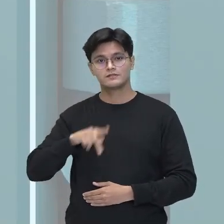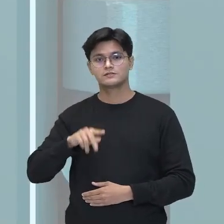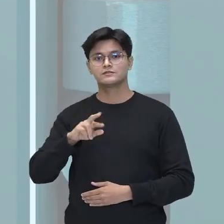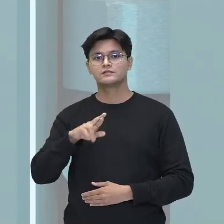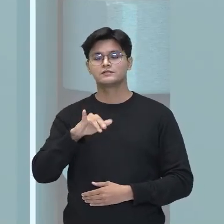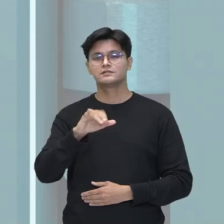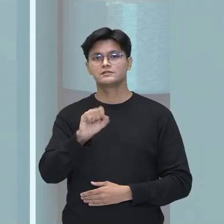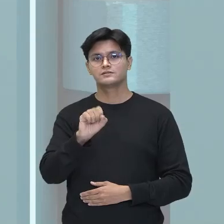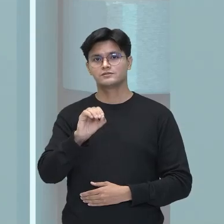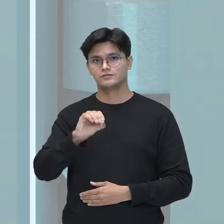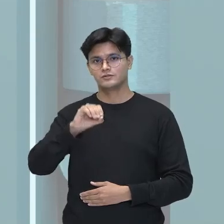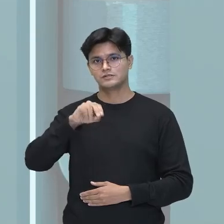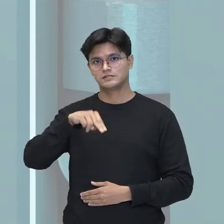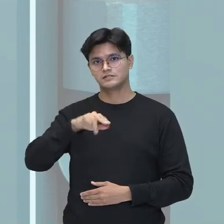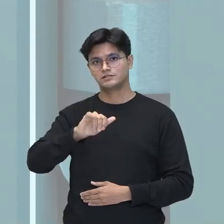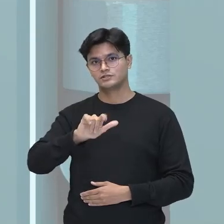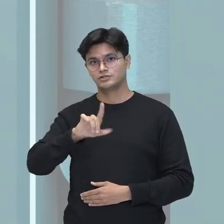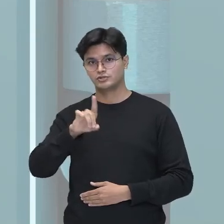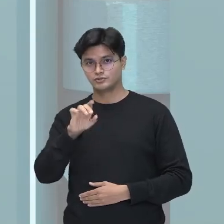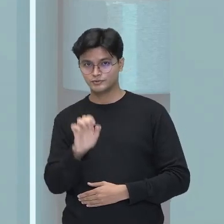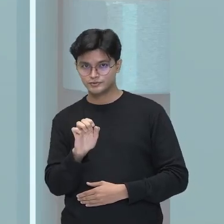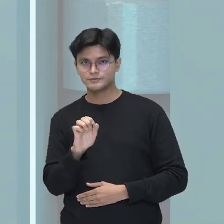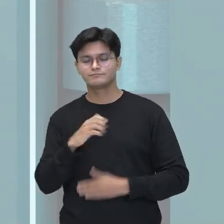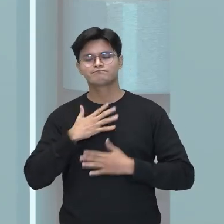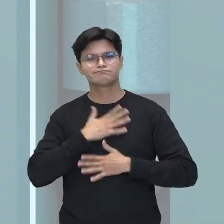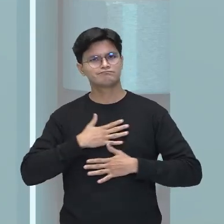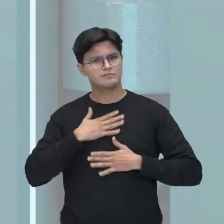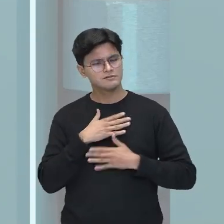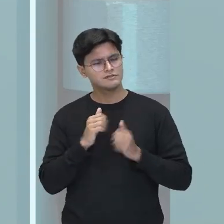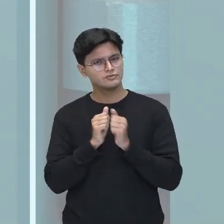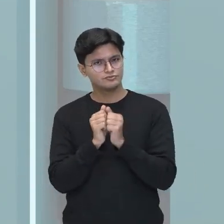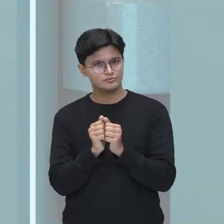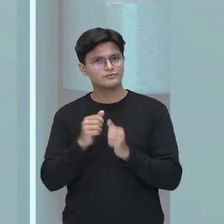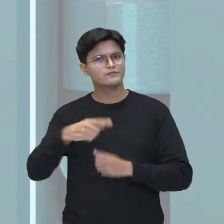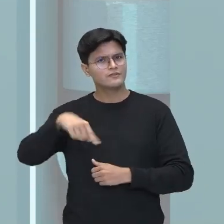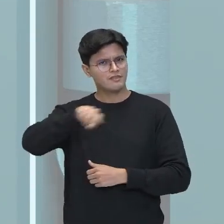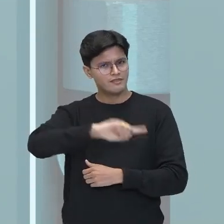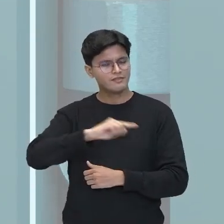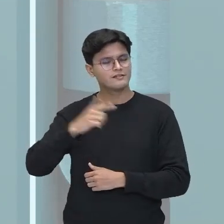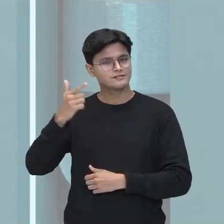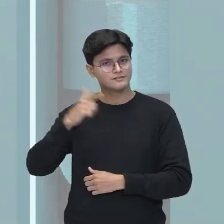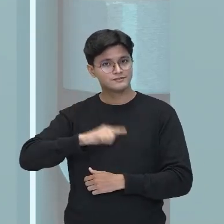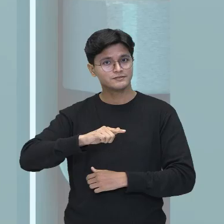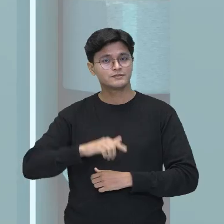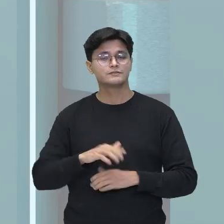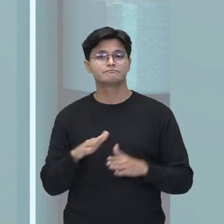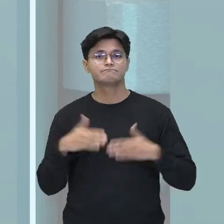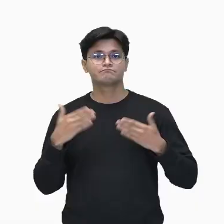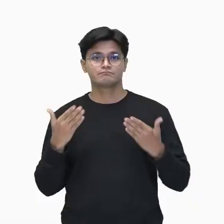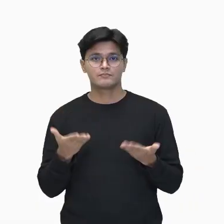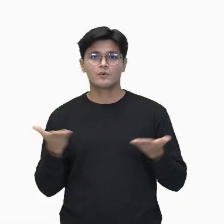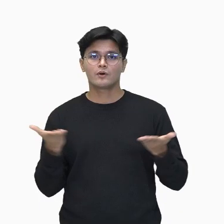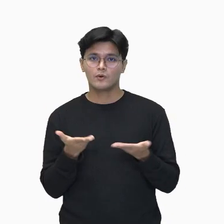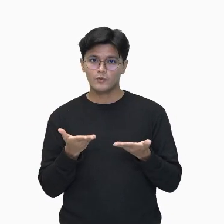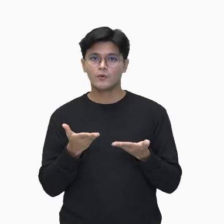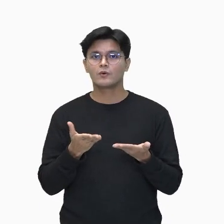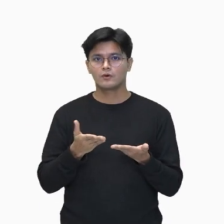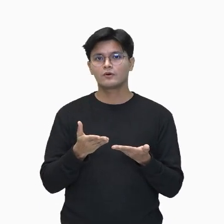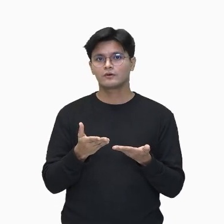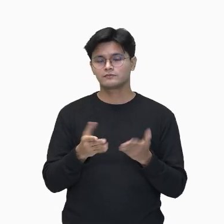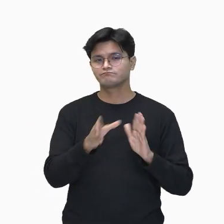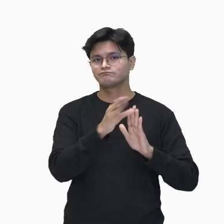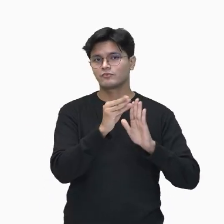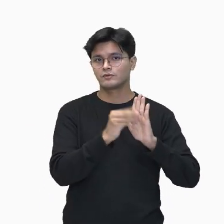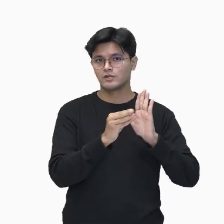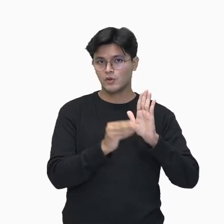Araújo e é um prazer estar aqui novamente com vocês então vamos conhecer o objeto de conhecimento da nossa